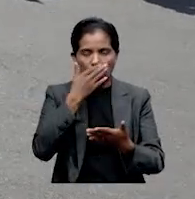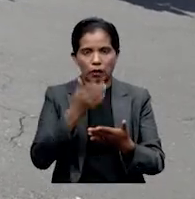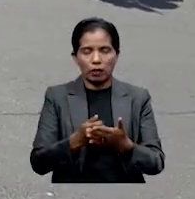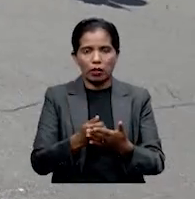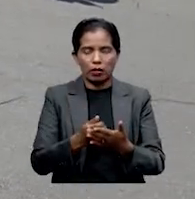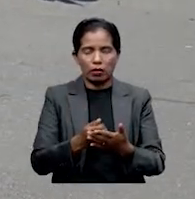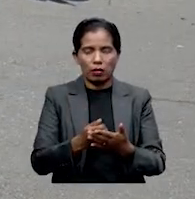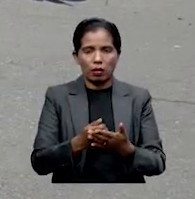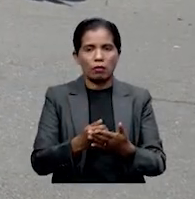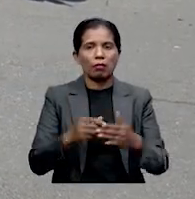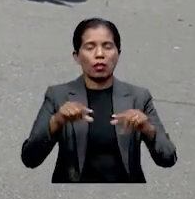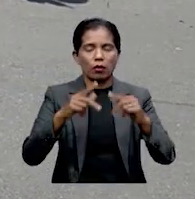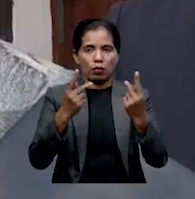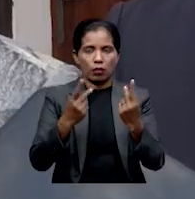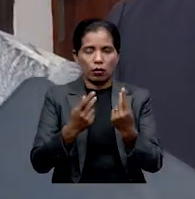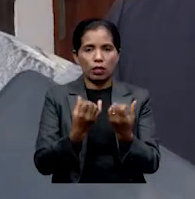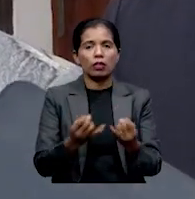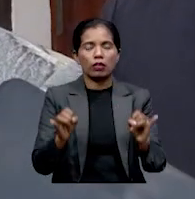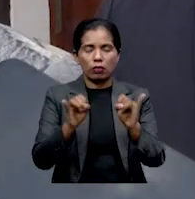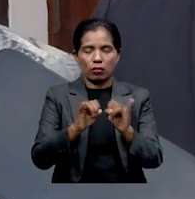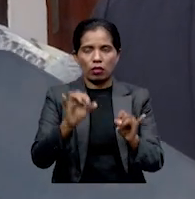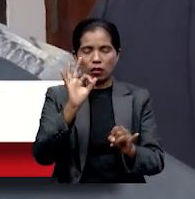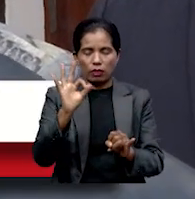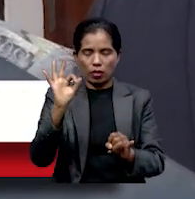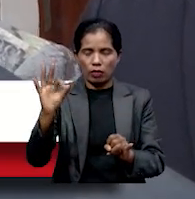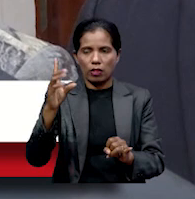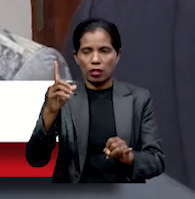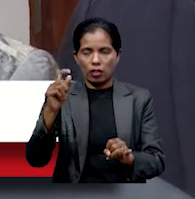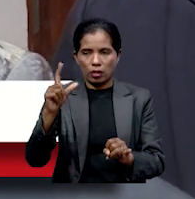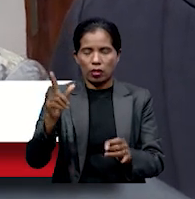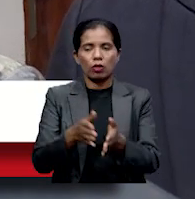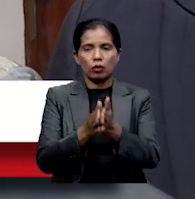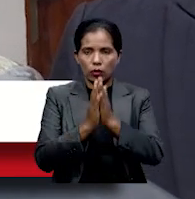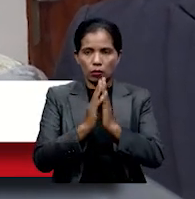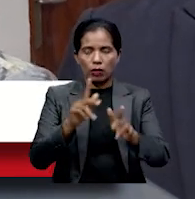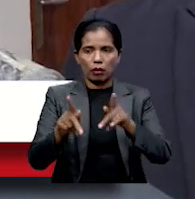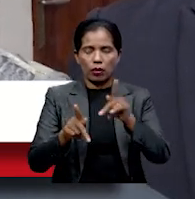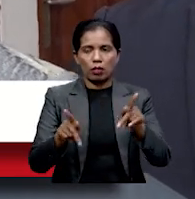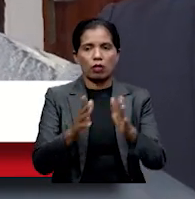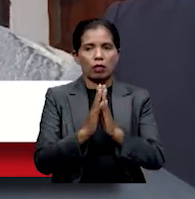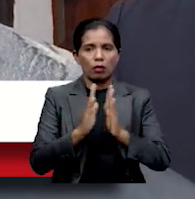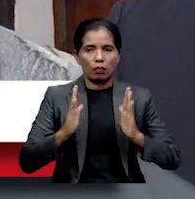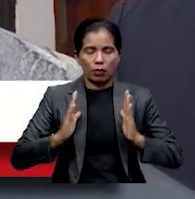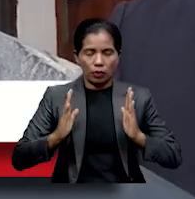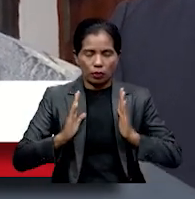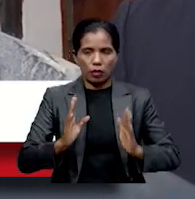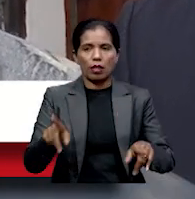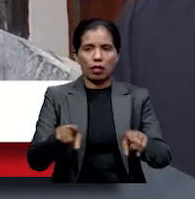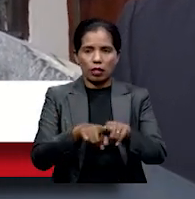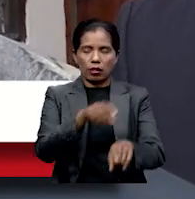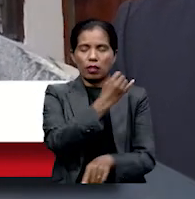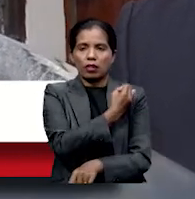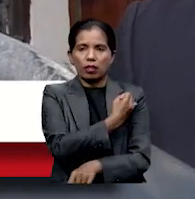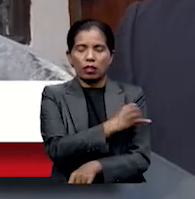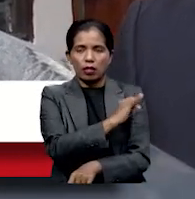FFDTL russa ba boa tirenava nessa general três estrelas